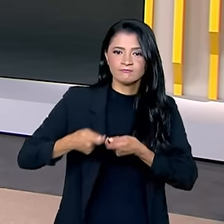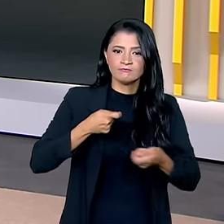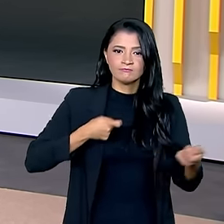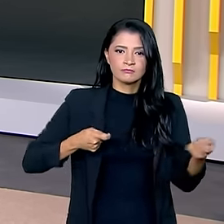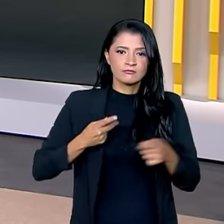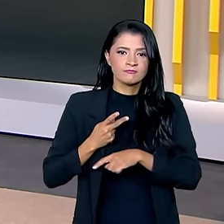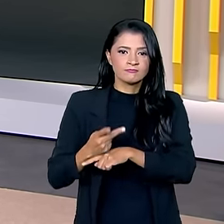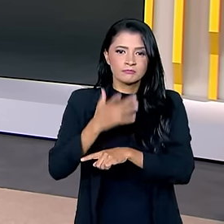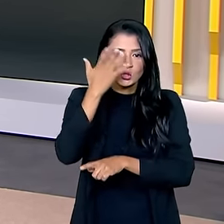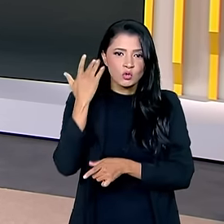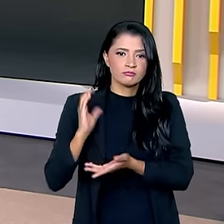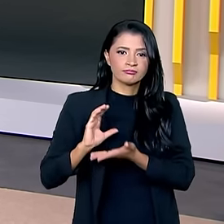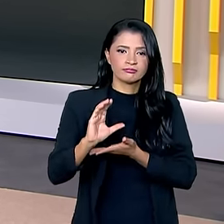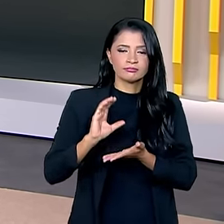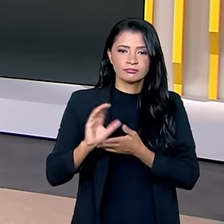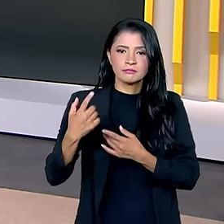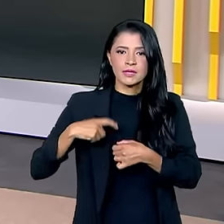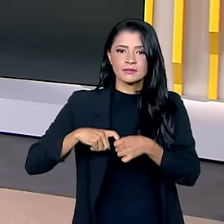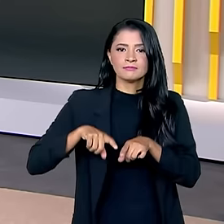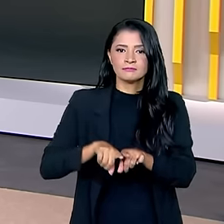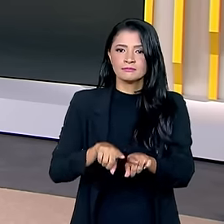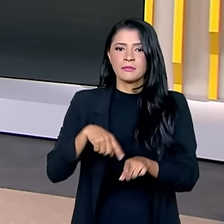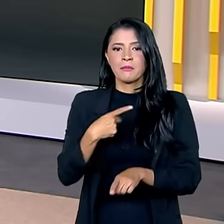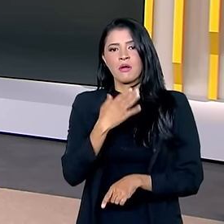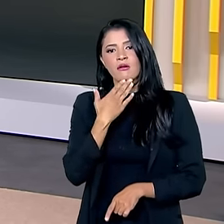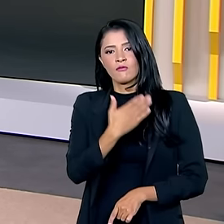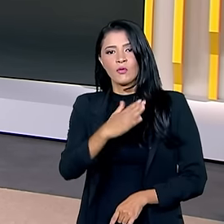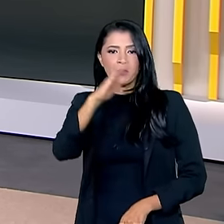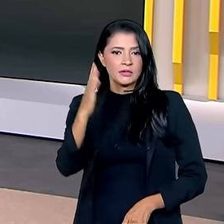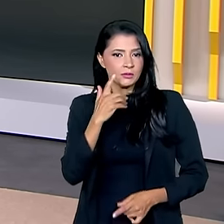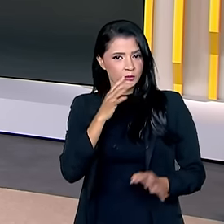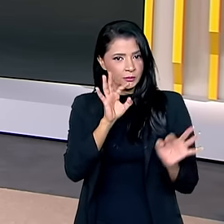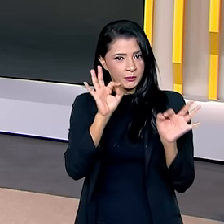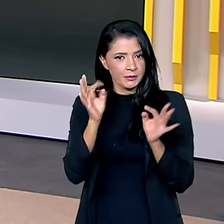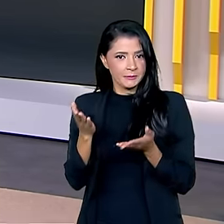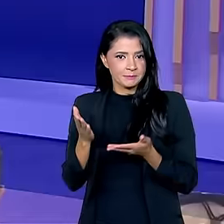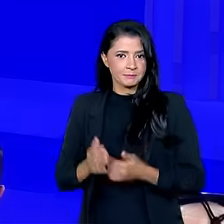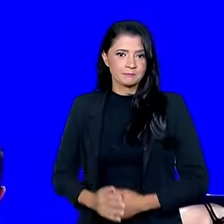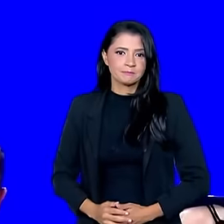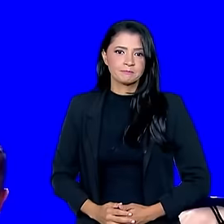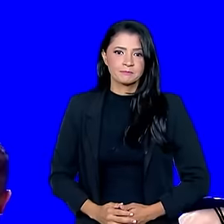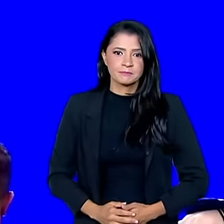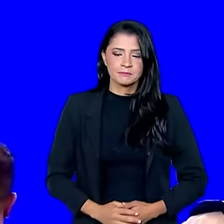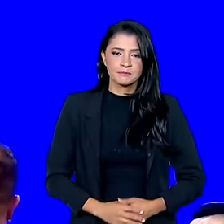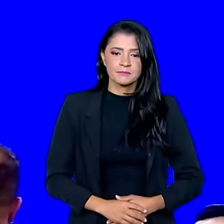buscar investidores e parcerias para o nosso país. Acompanhe como foi.